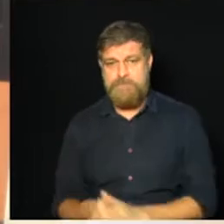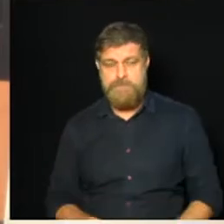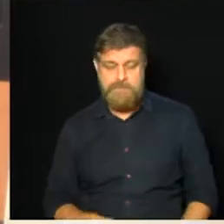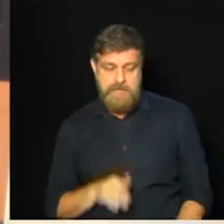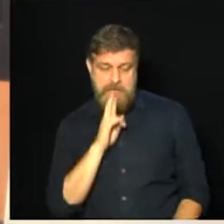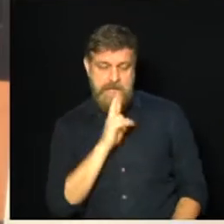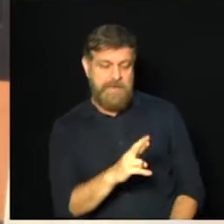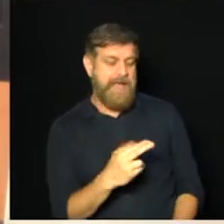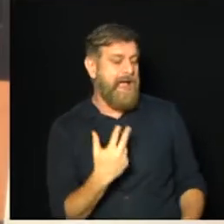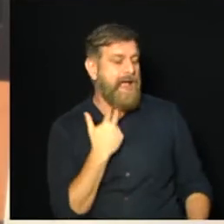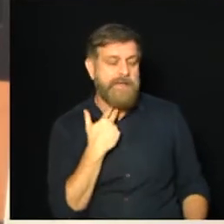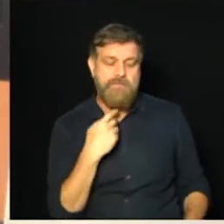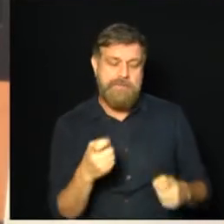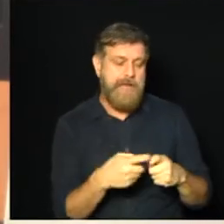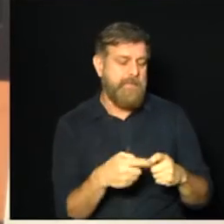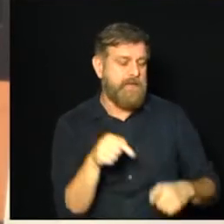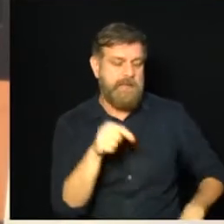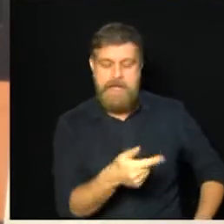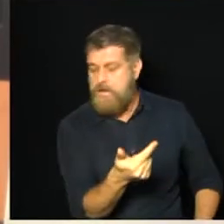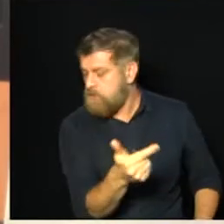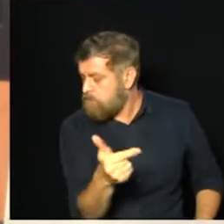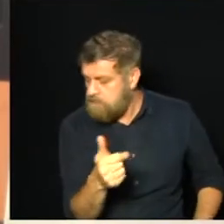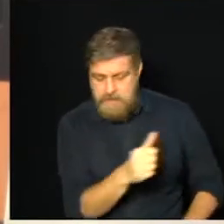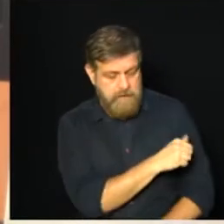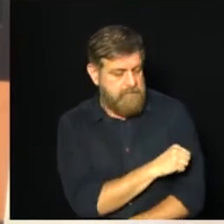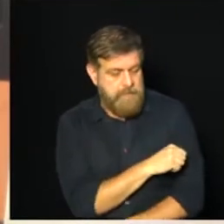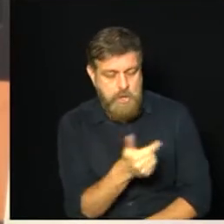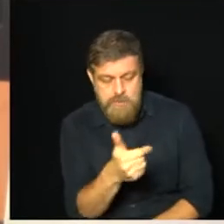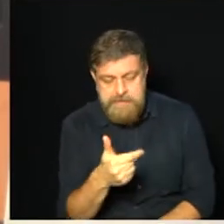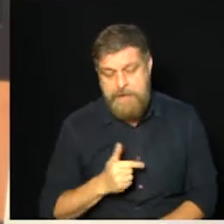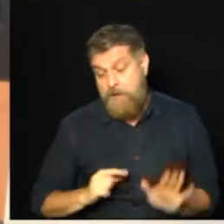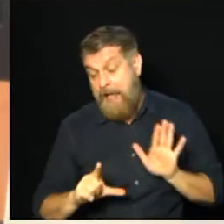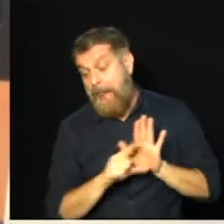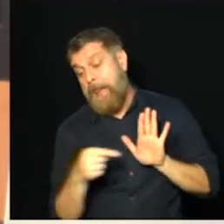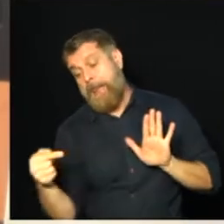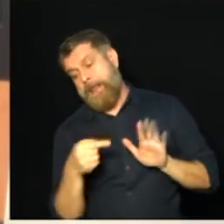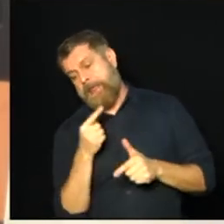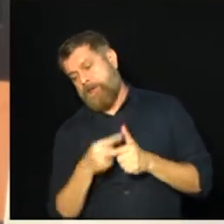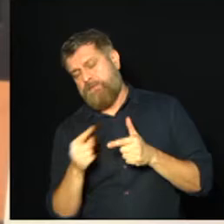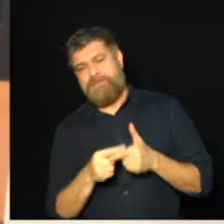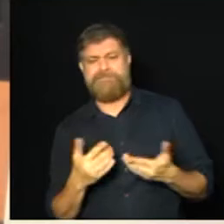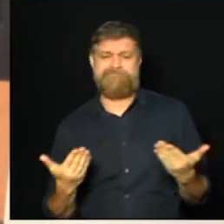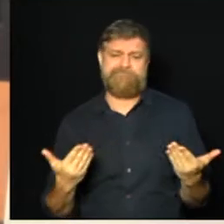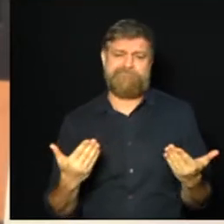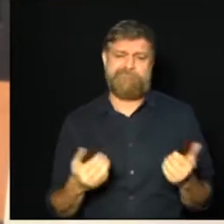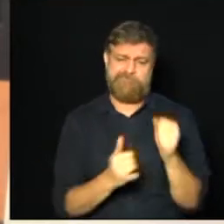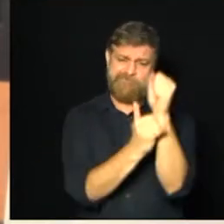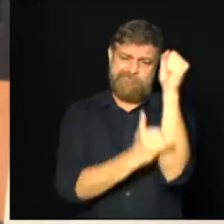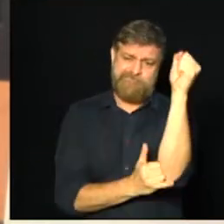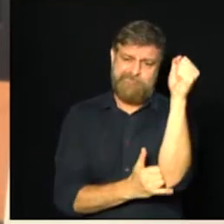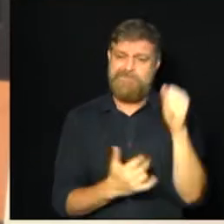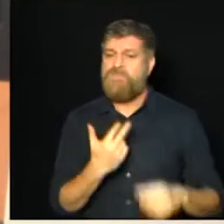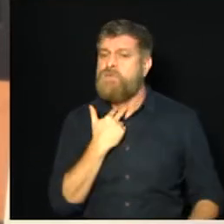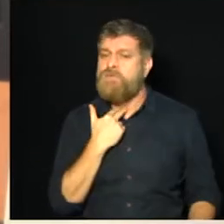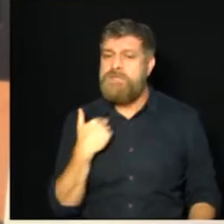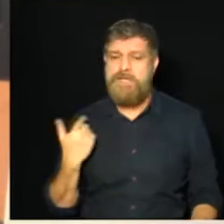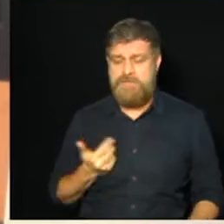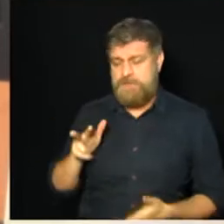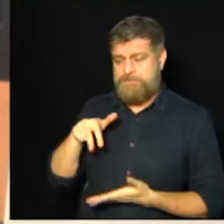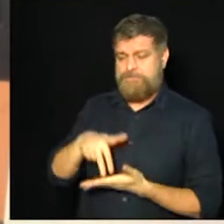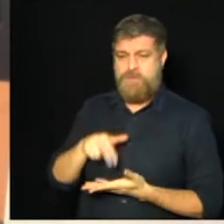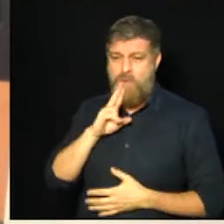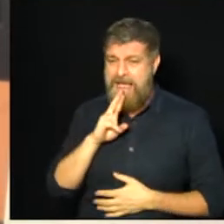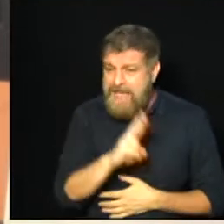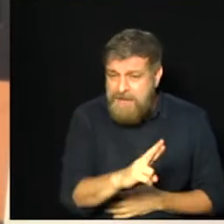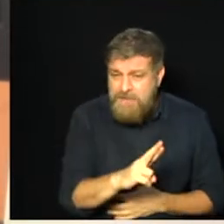olha, não dá para botar um médico ali, não dá para botar um enfermeiro, porque tem esse problema da lei. Eu acho que é uma postura que ela não é de conforto,